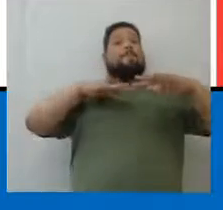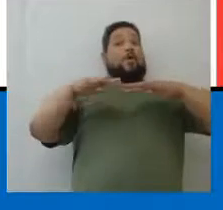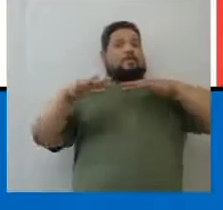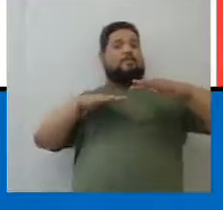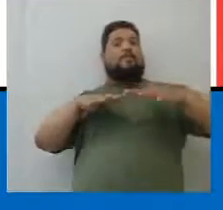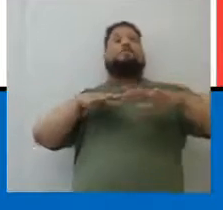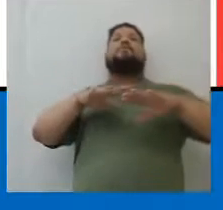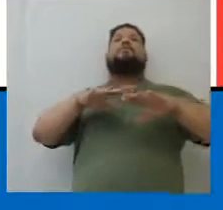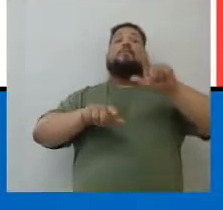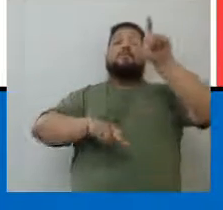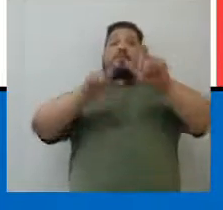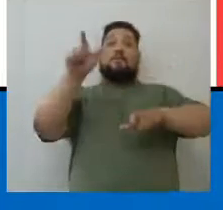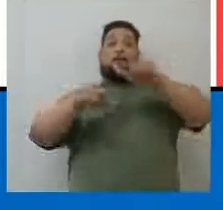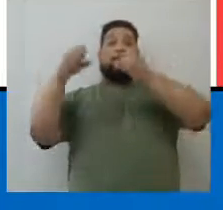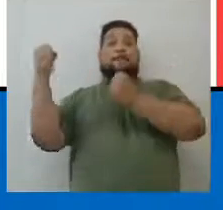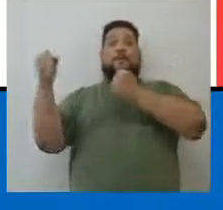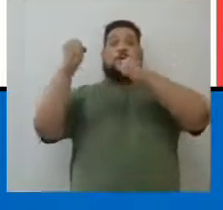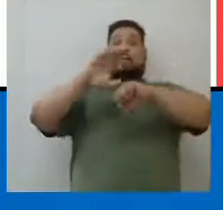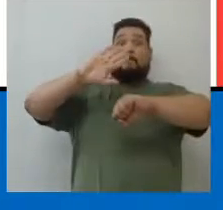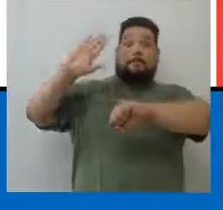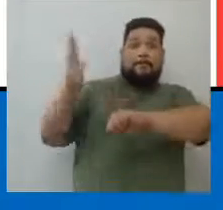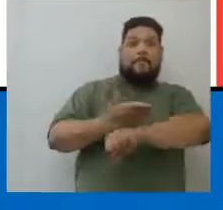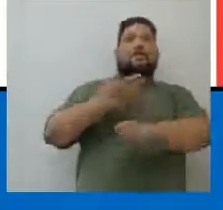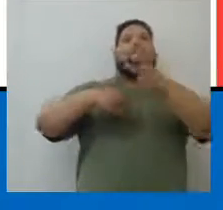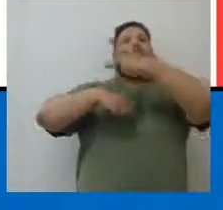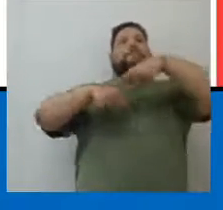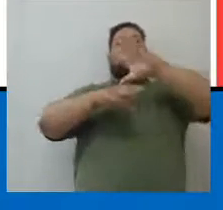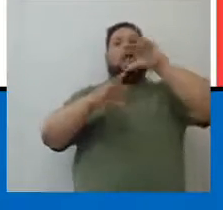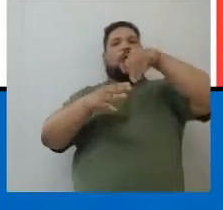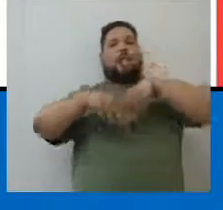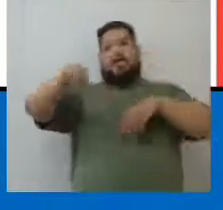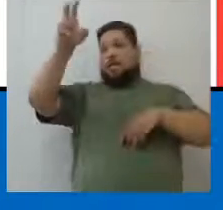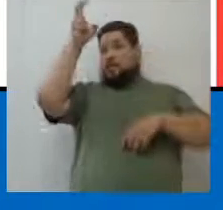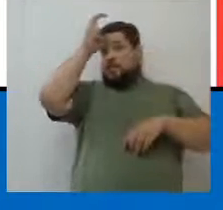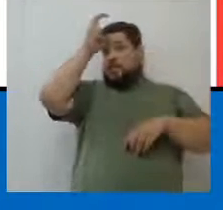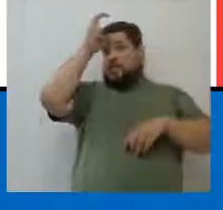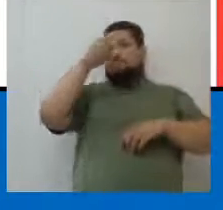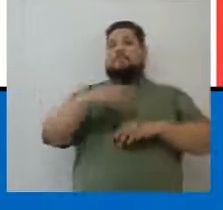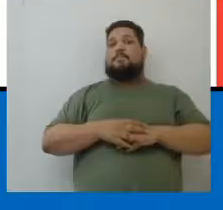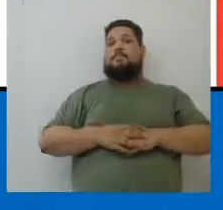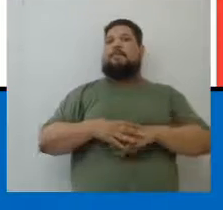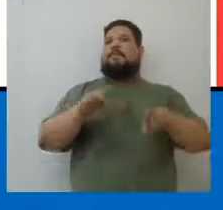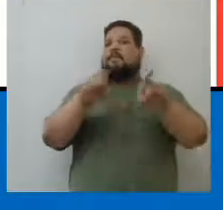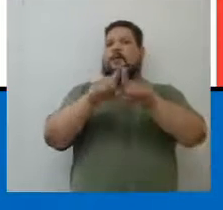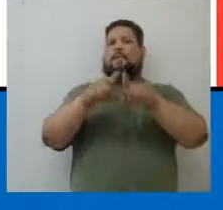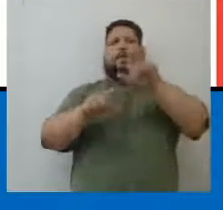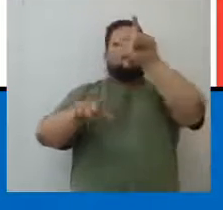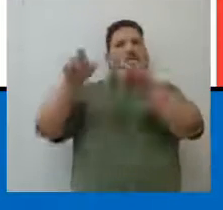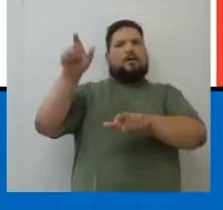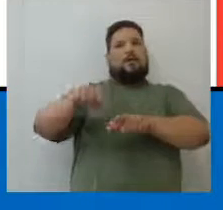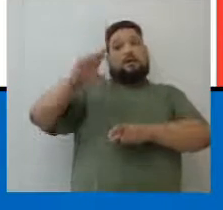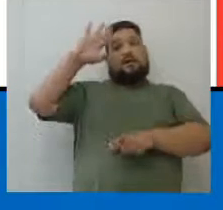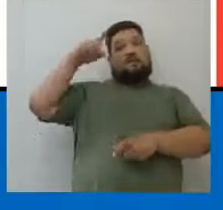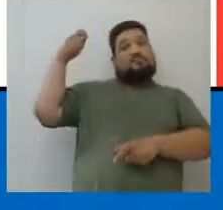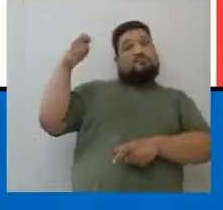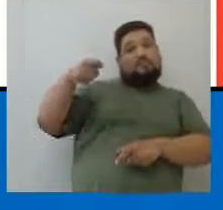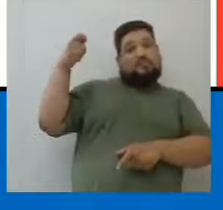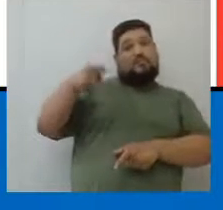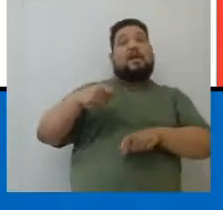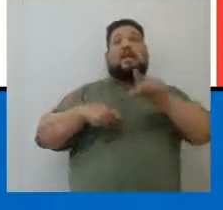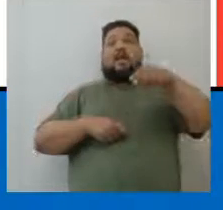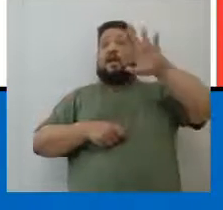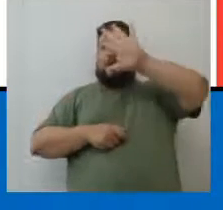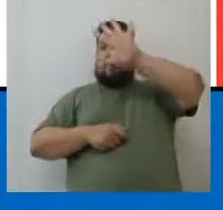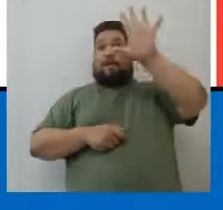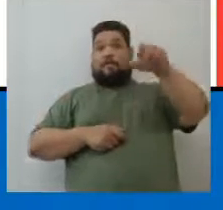de derrubada dos egípcios, tá? Dos egípcios e de outros ditadores na parte do norte da África